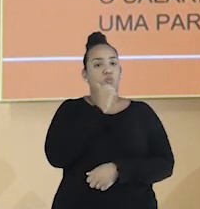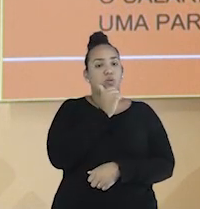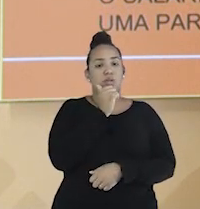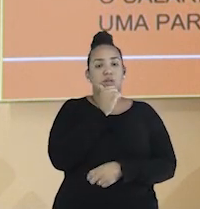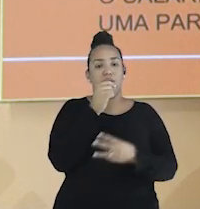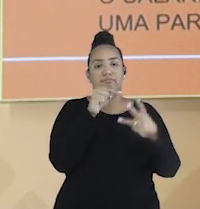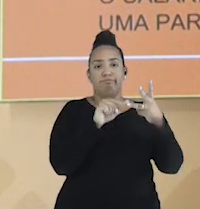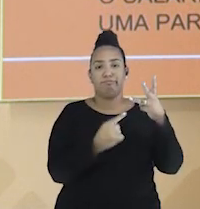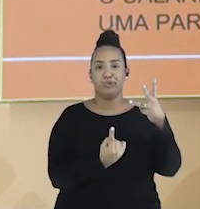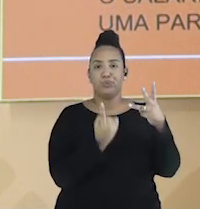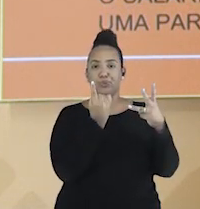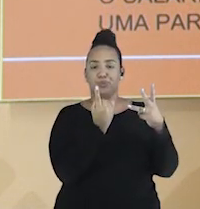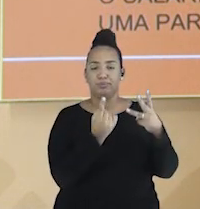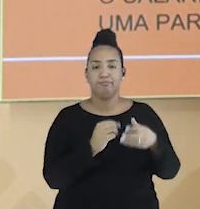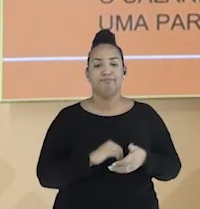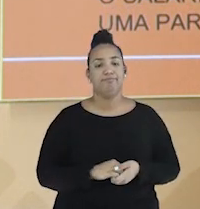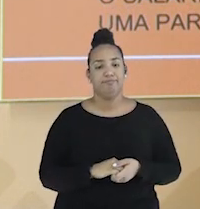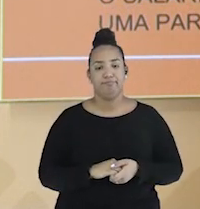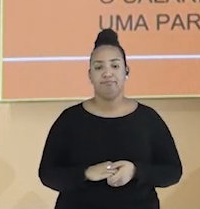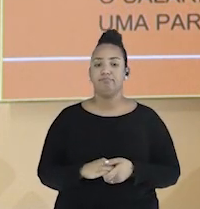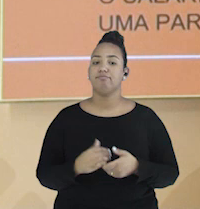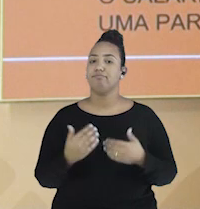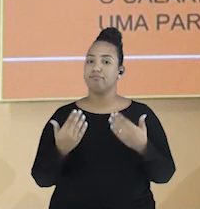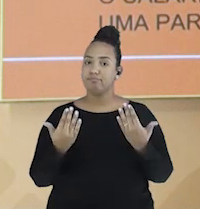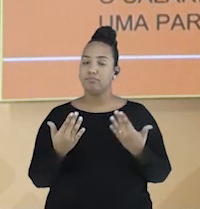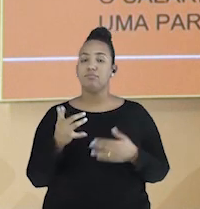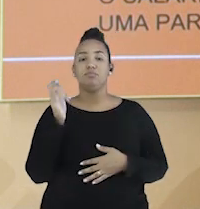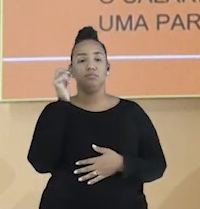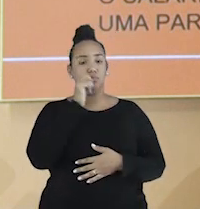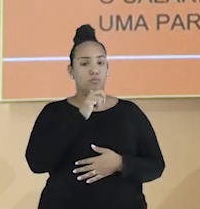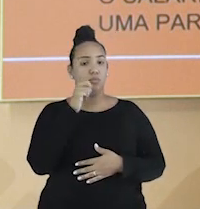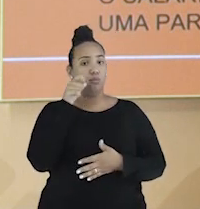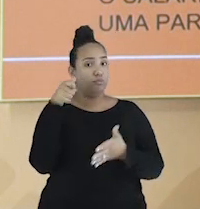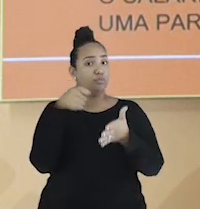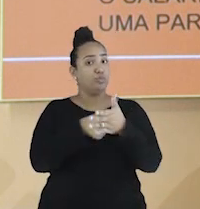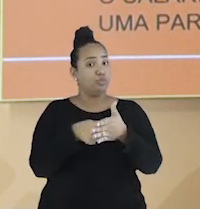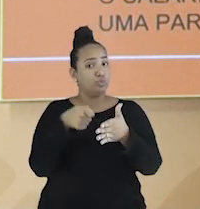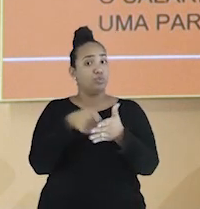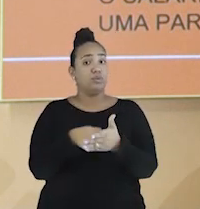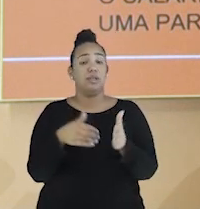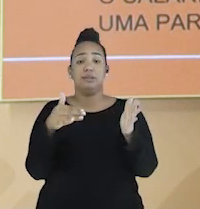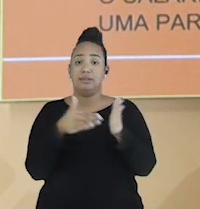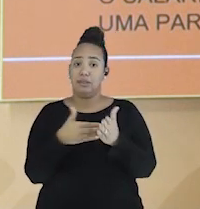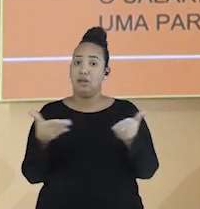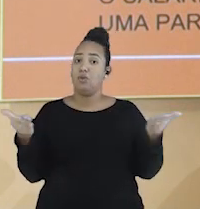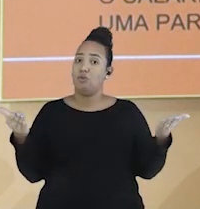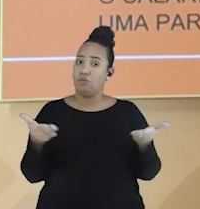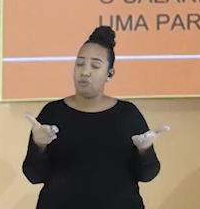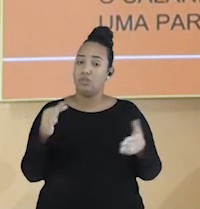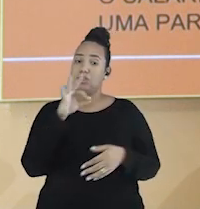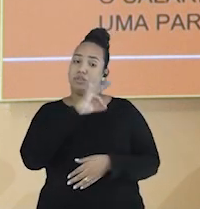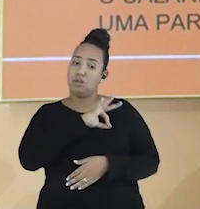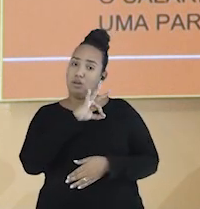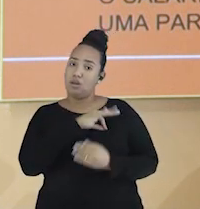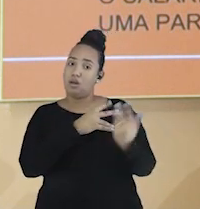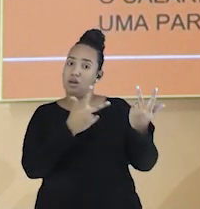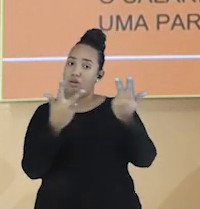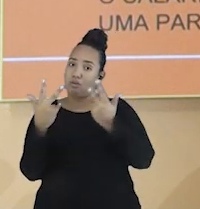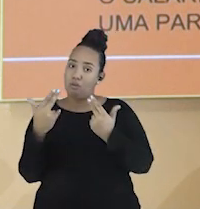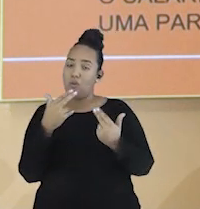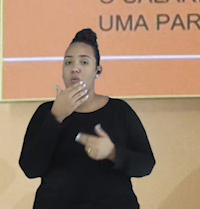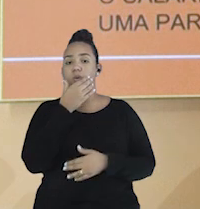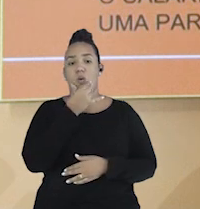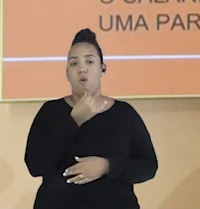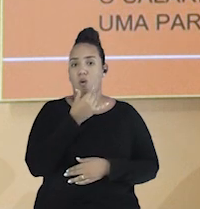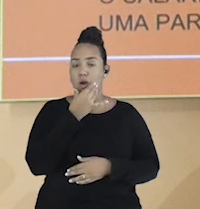inteiro. Inclusive, essa é uma das lutas das mulheres até hoje, ter o salário igualado aos